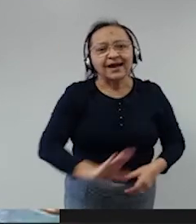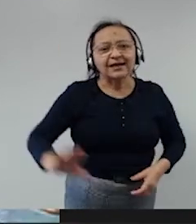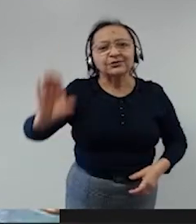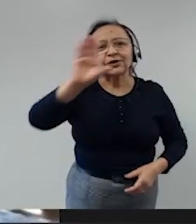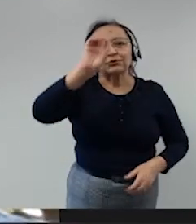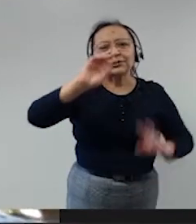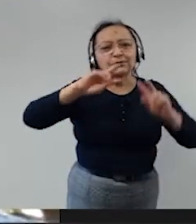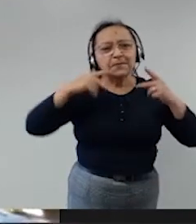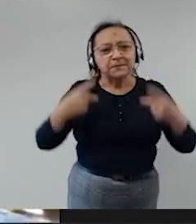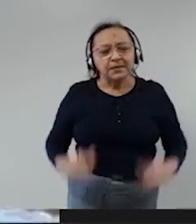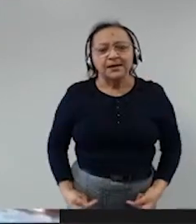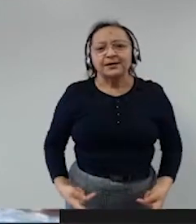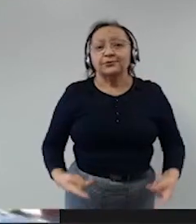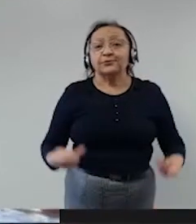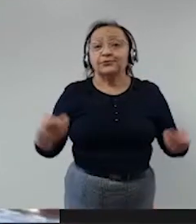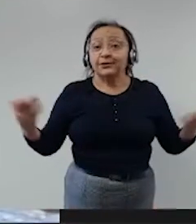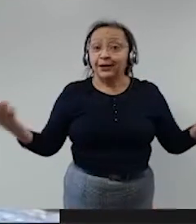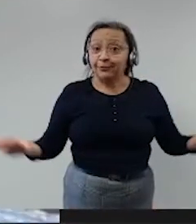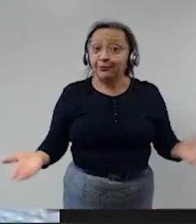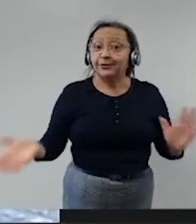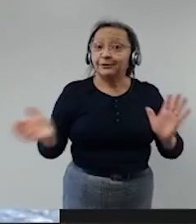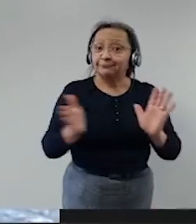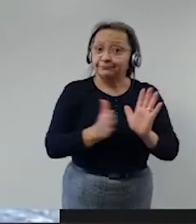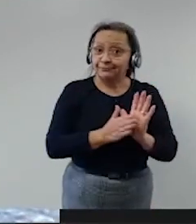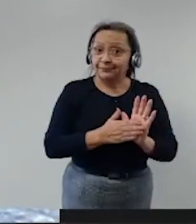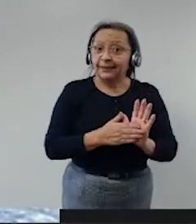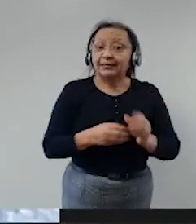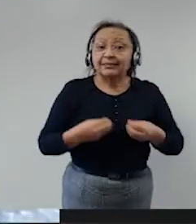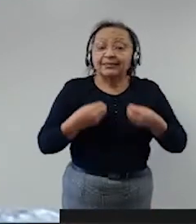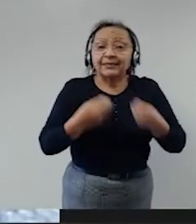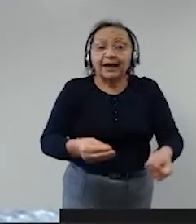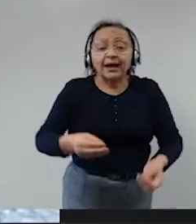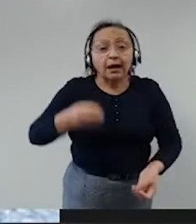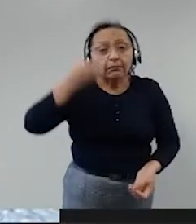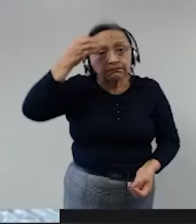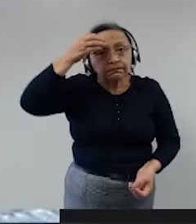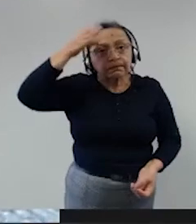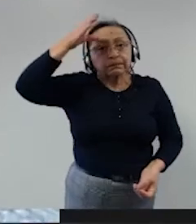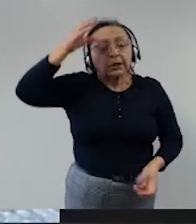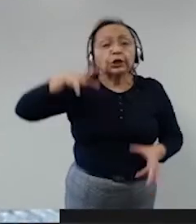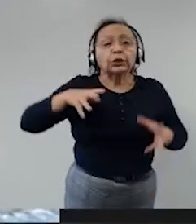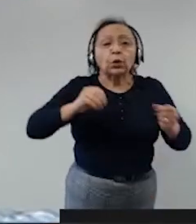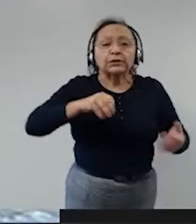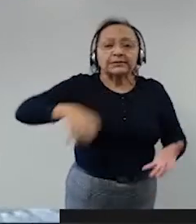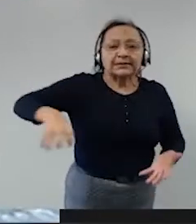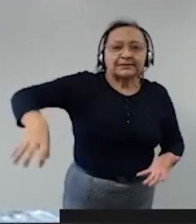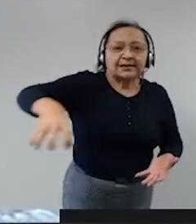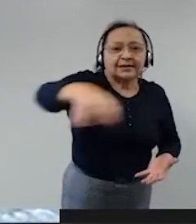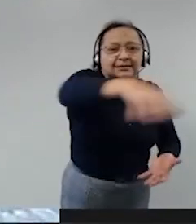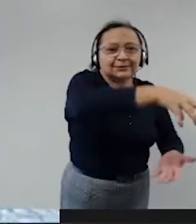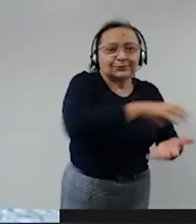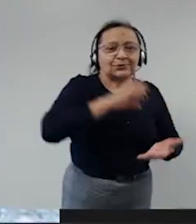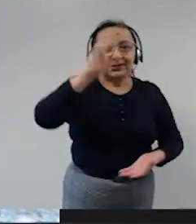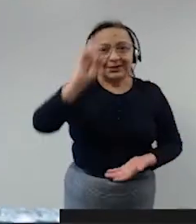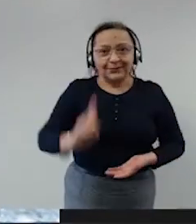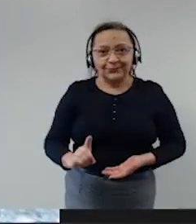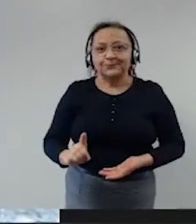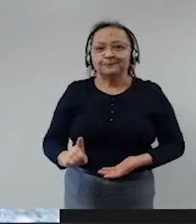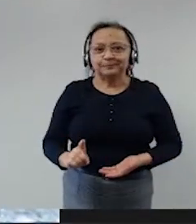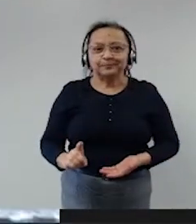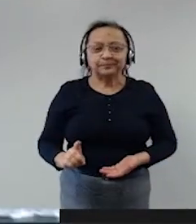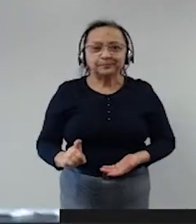e que trouxe conhecimento em todas as áreas do direito. E mais, não somos